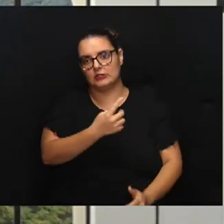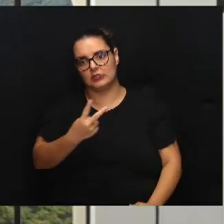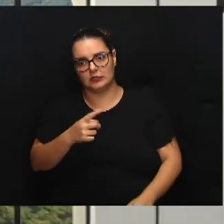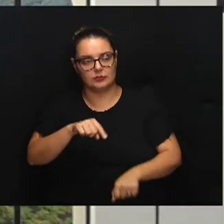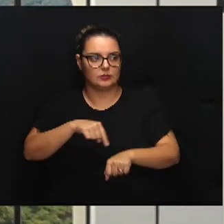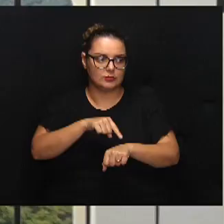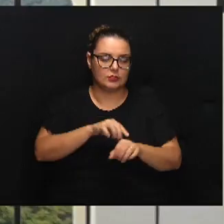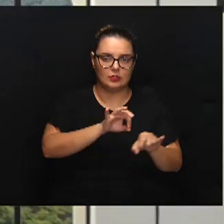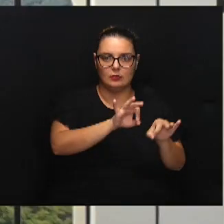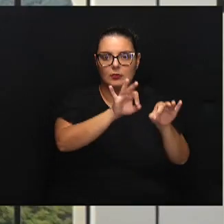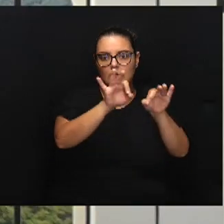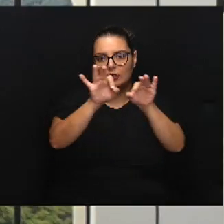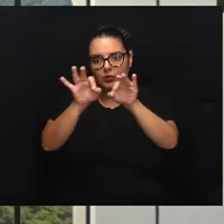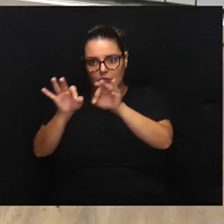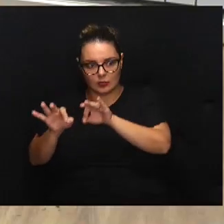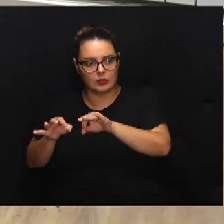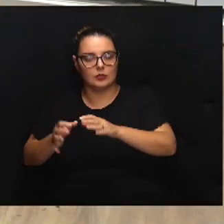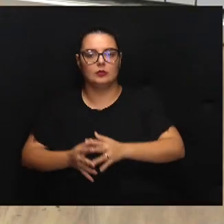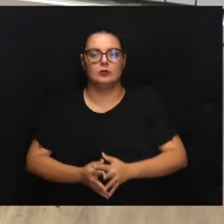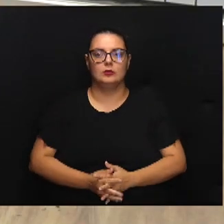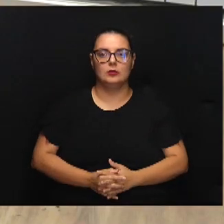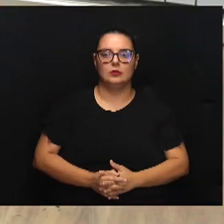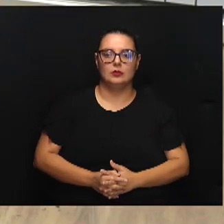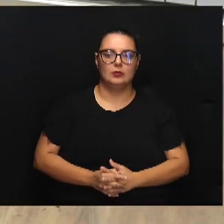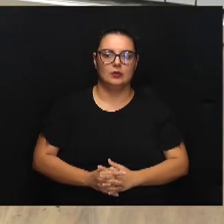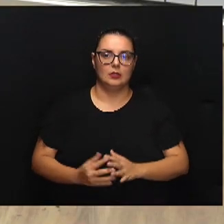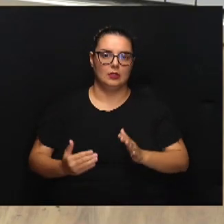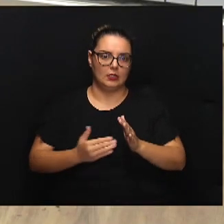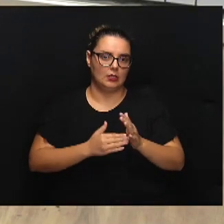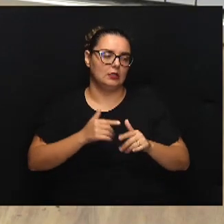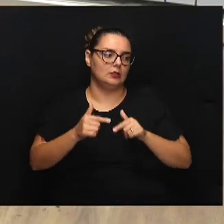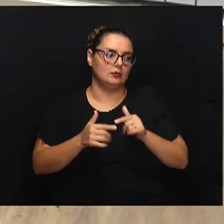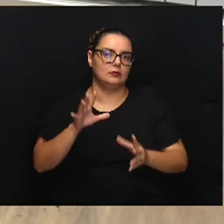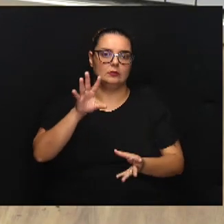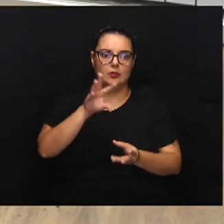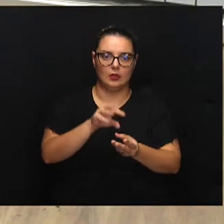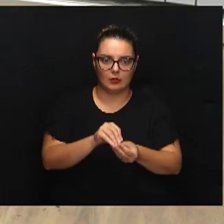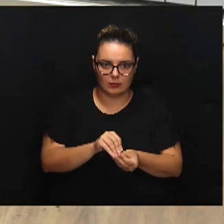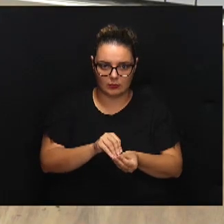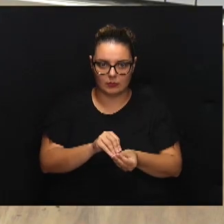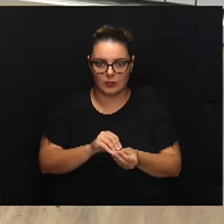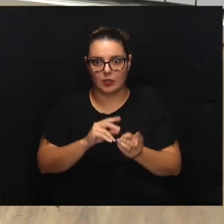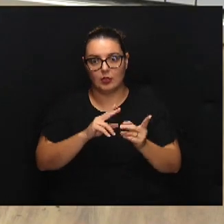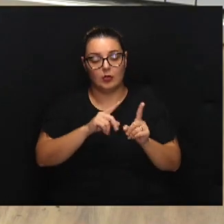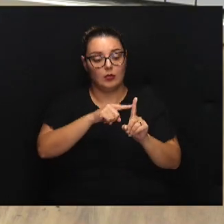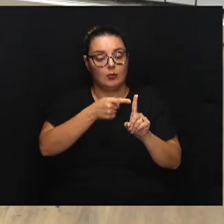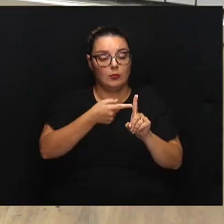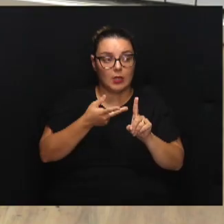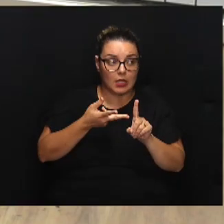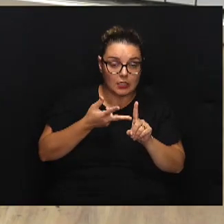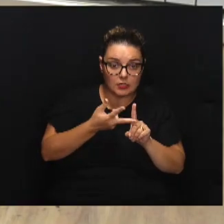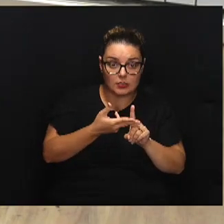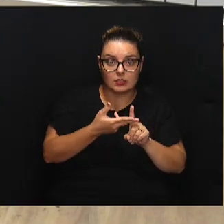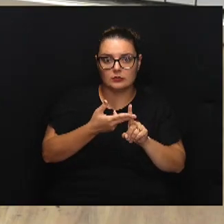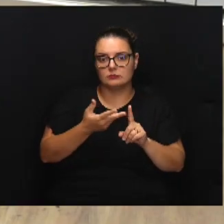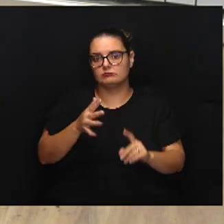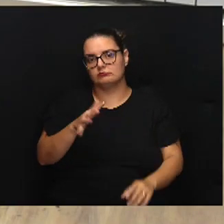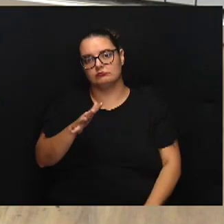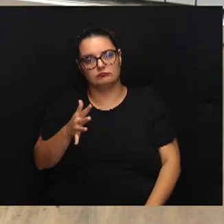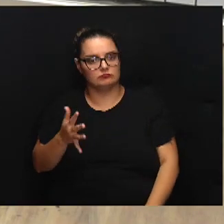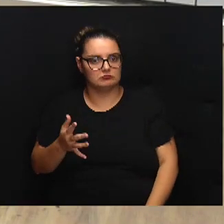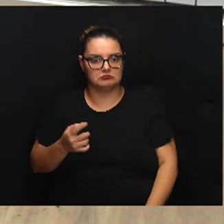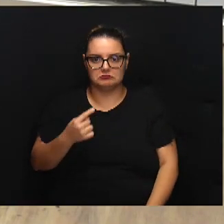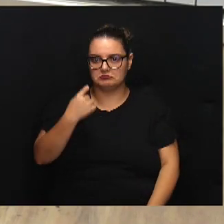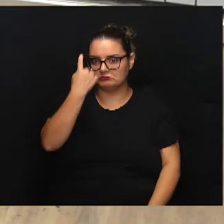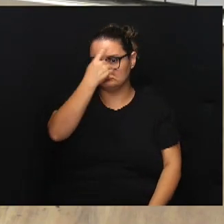acompanha ali, até que o trabalho seja concluído. Enquanto uma cesariana consome cerca de 1